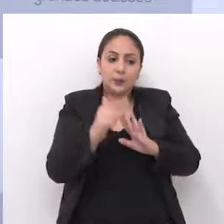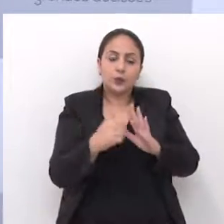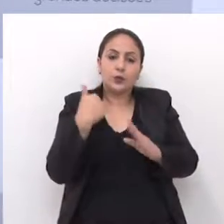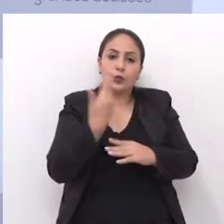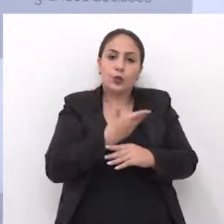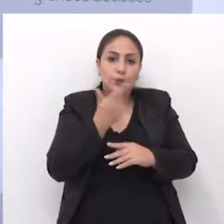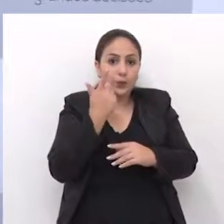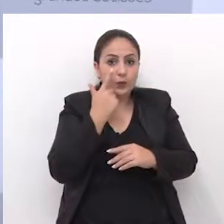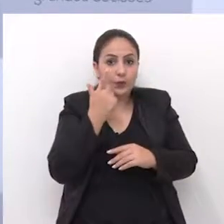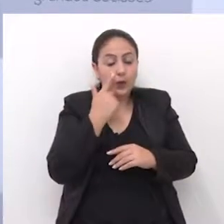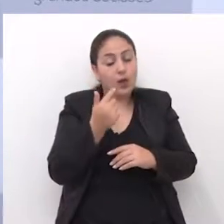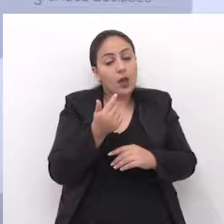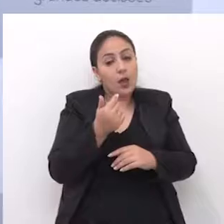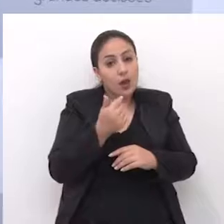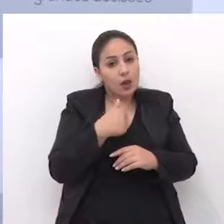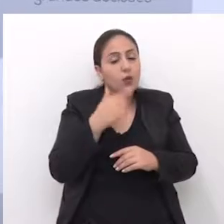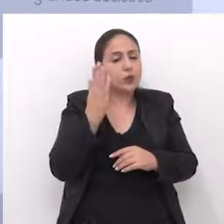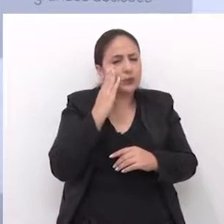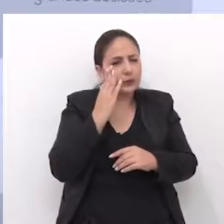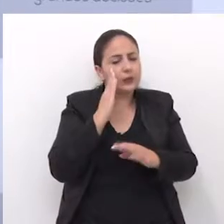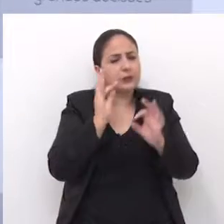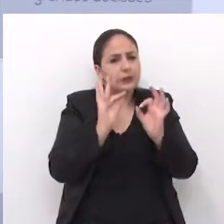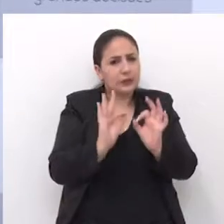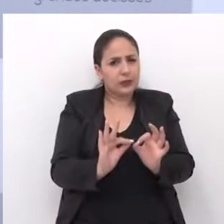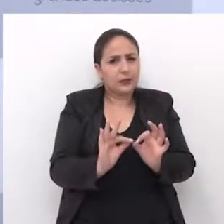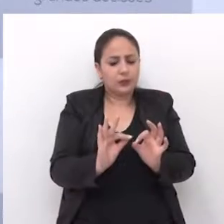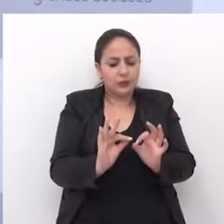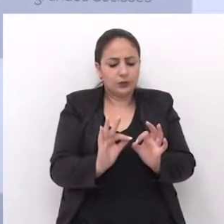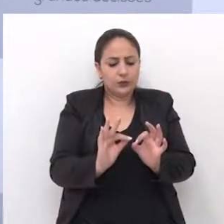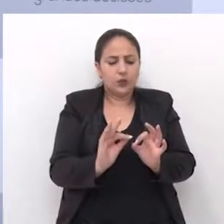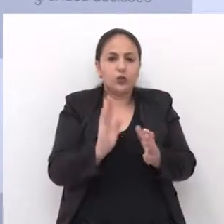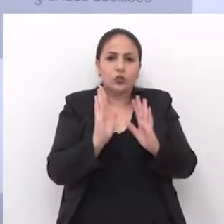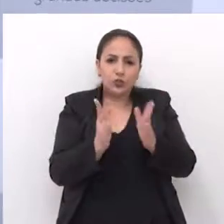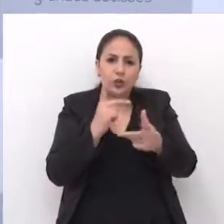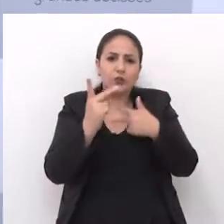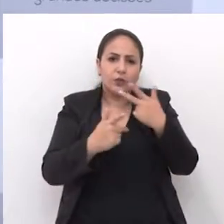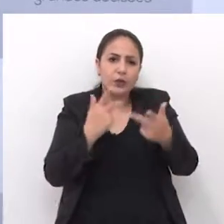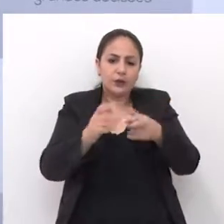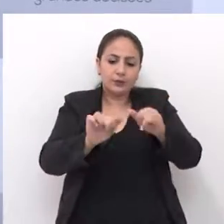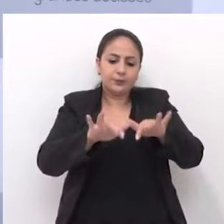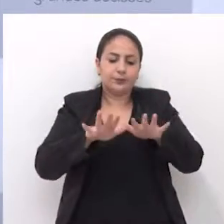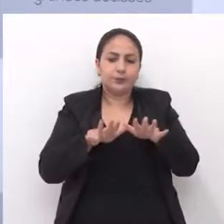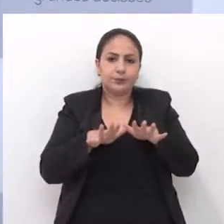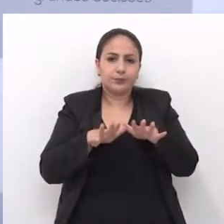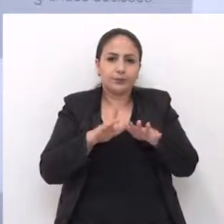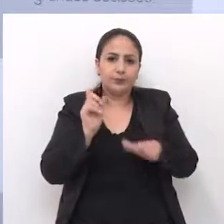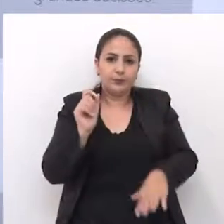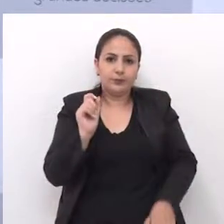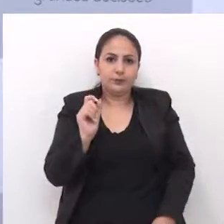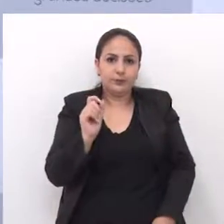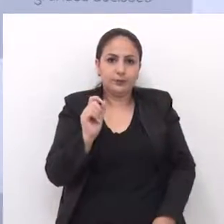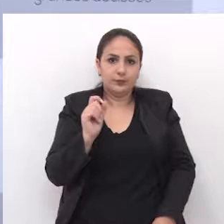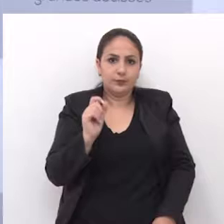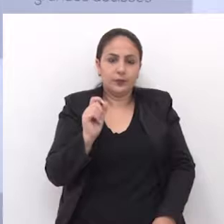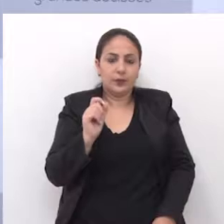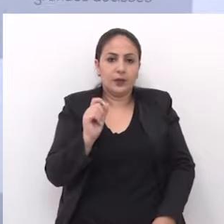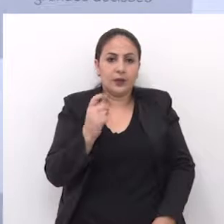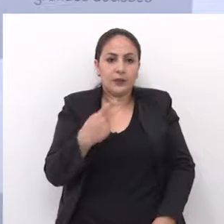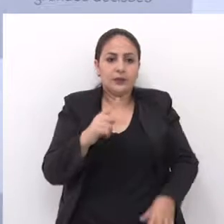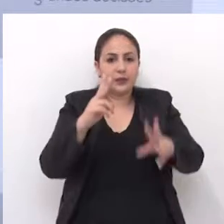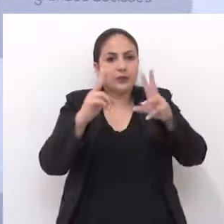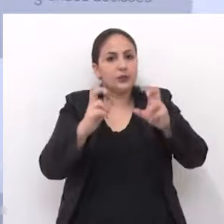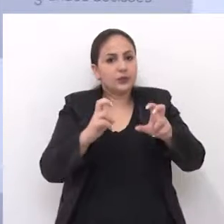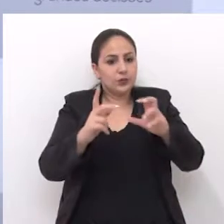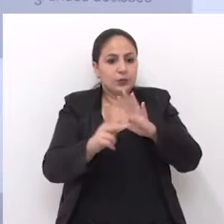e a partir disso nós vamos ver. Mas eu tenho certeza absoluta, porque já disse isso na tribuna, é que